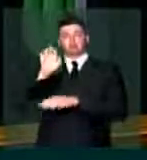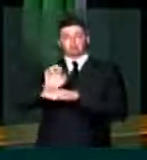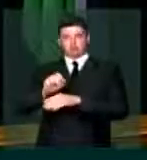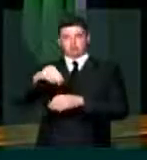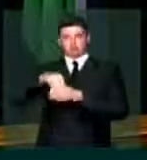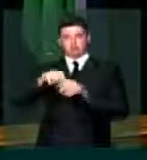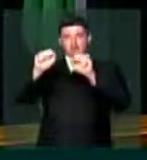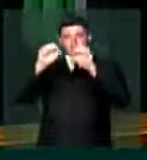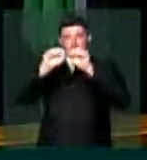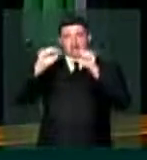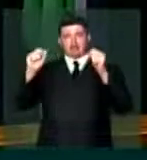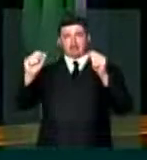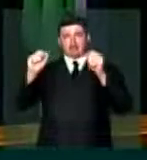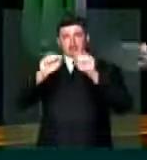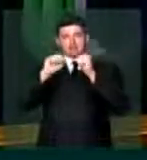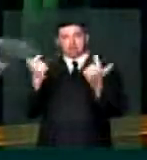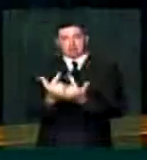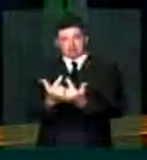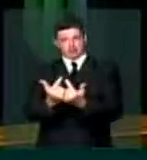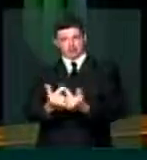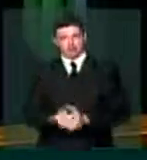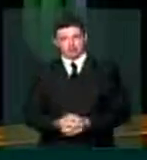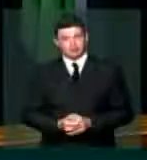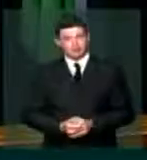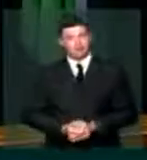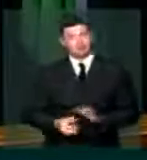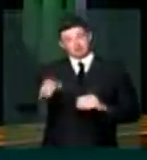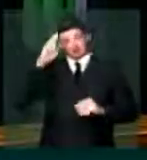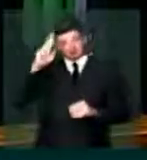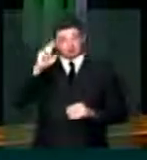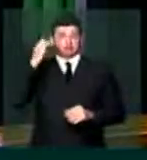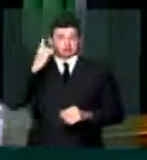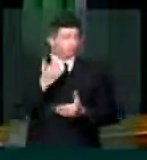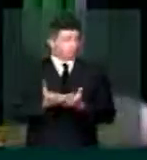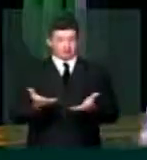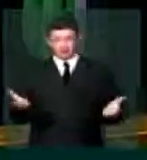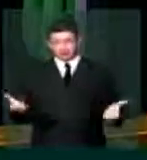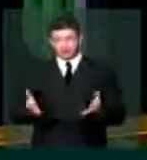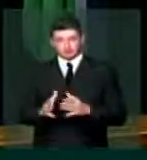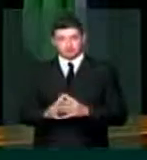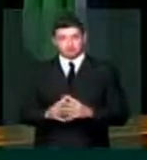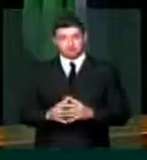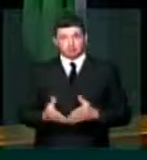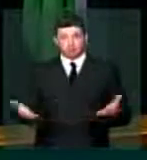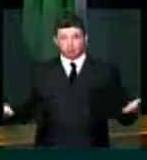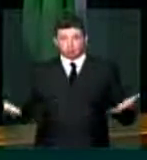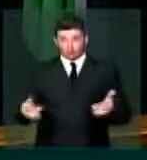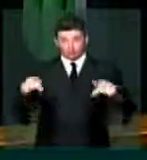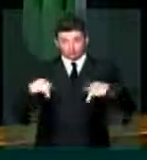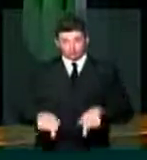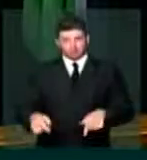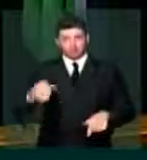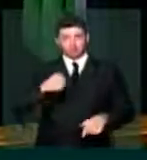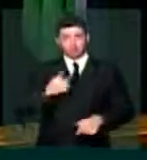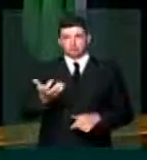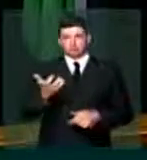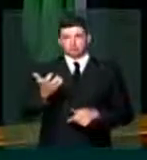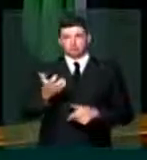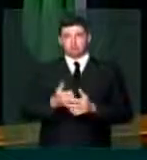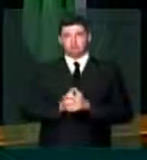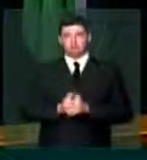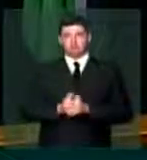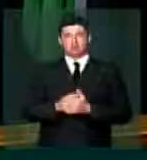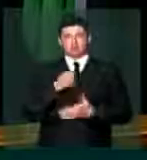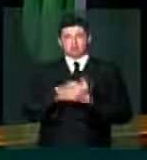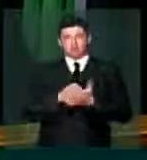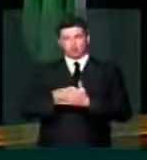paulistas na Assembleia Legislativa. Senhor presidente e nobres senhores deputados, aqui e agora quero dizer que a